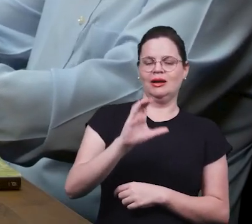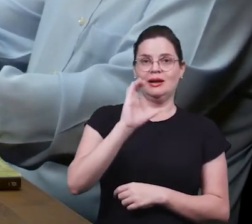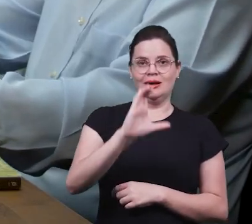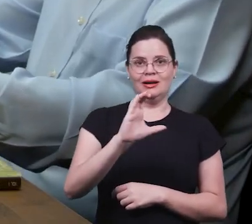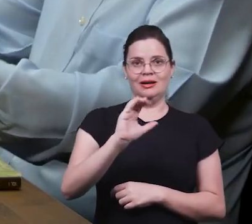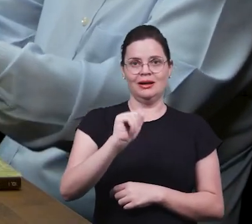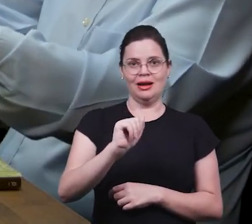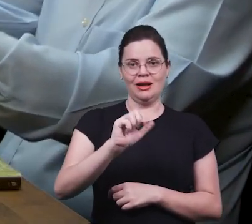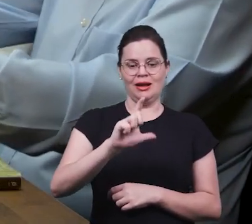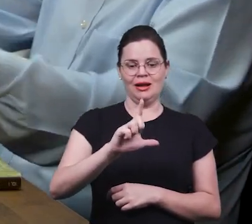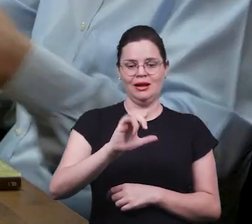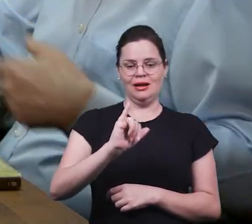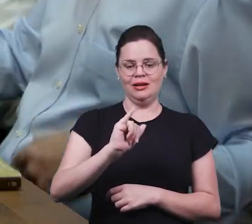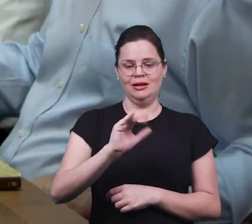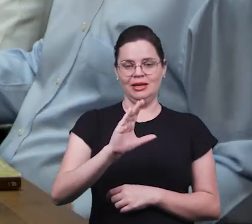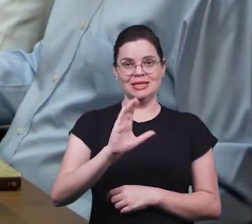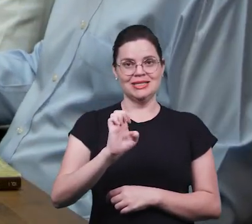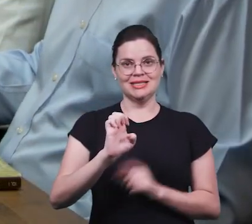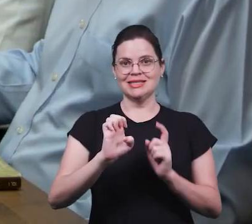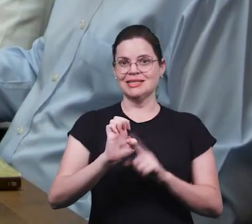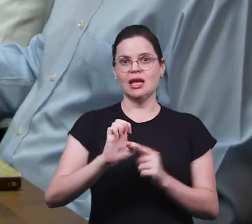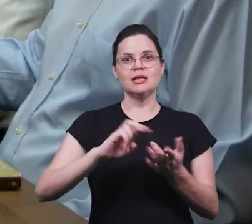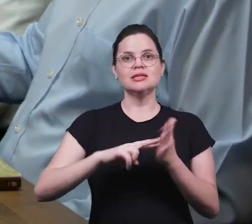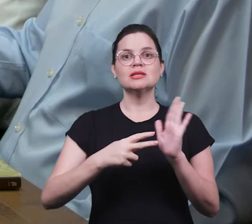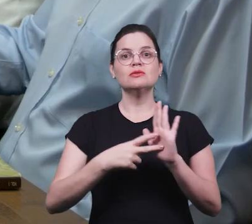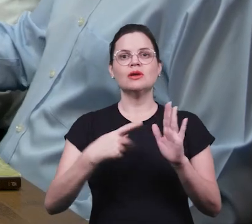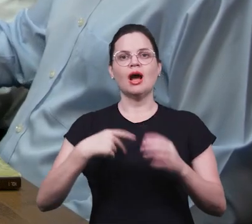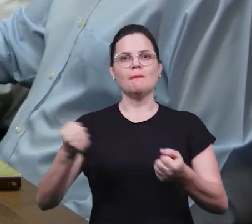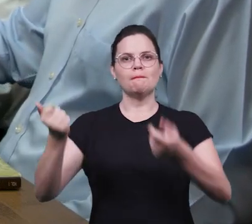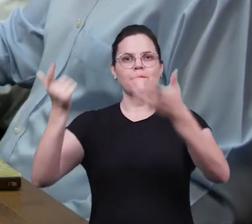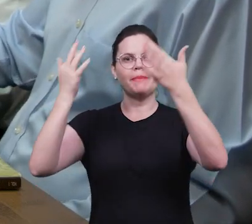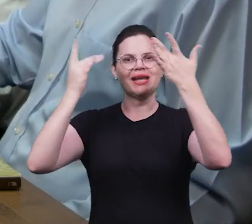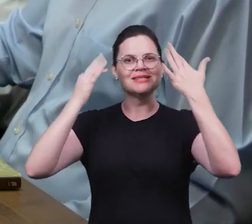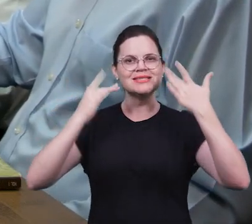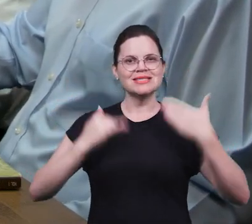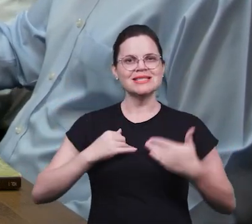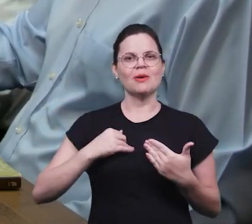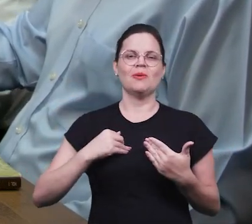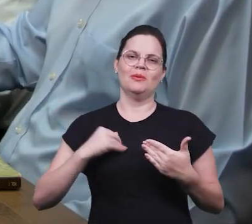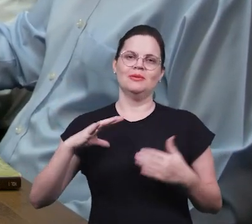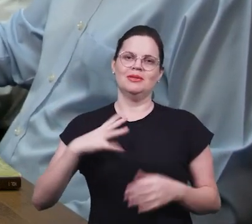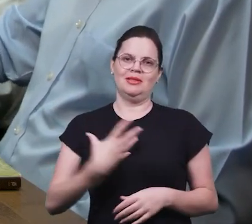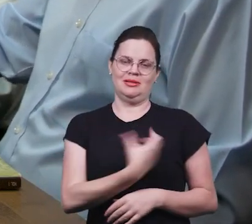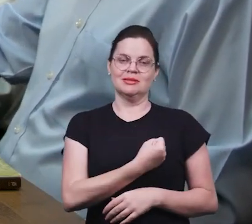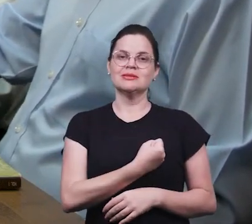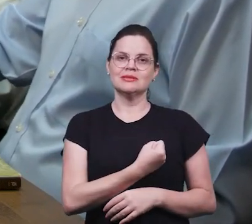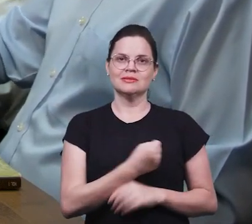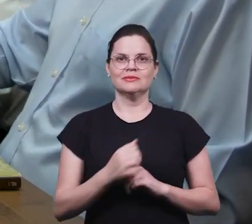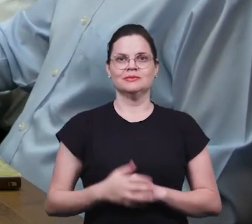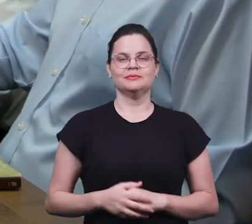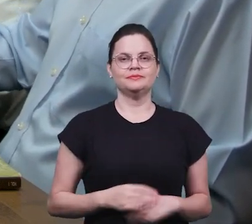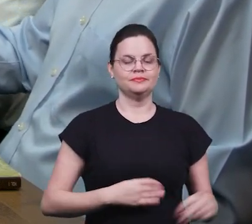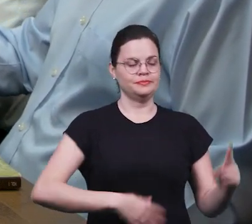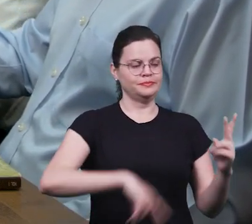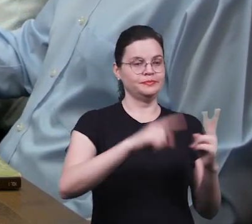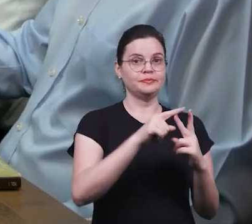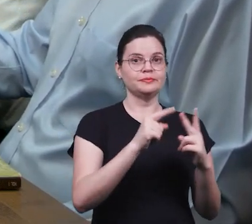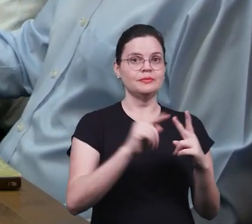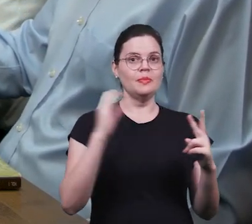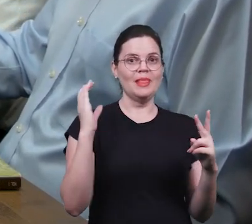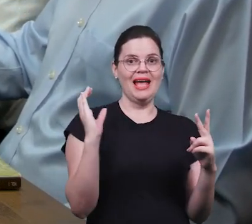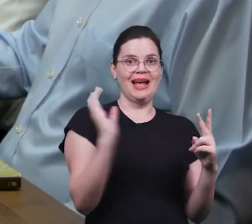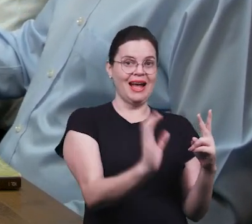veio trazer para nós com o seu sacrifício ali na cruz. E a rejeição por parte de Deus do culto